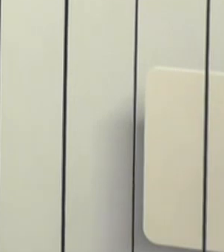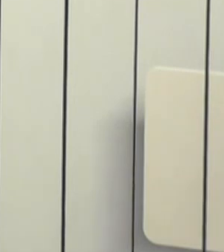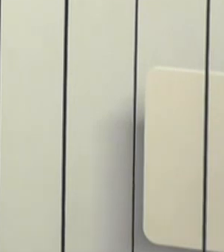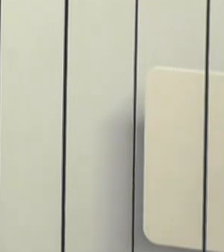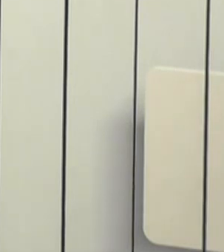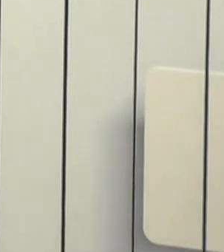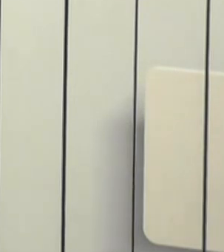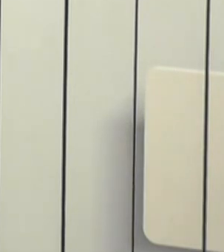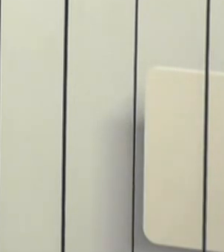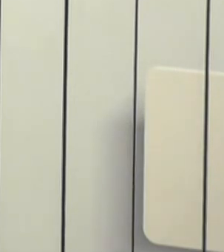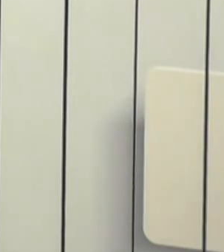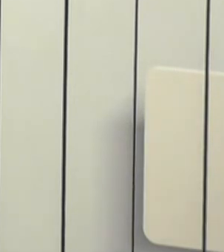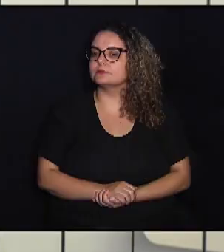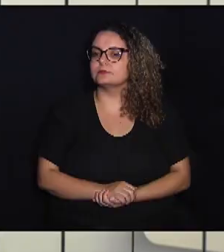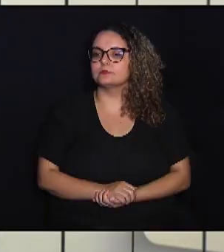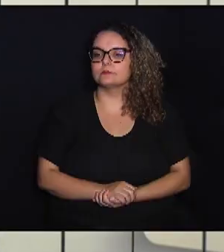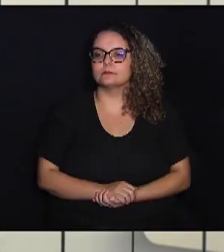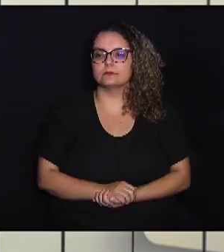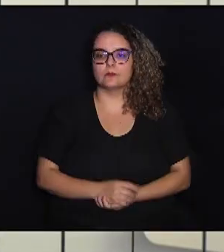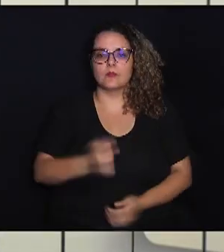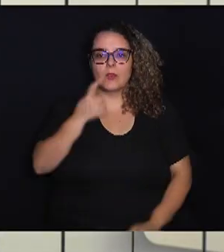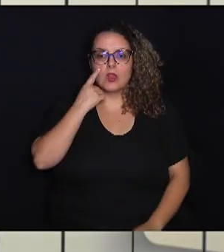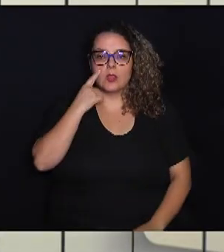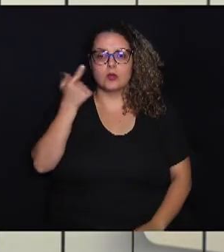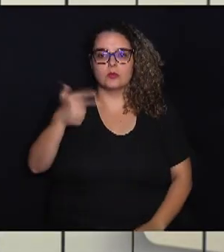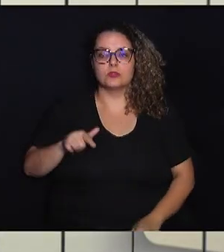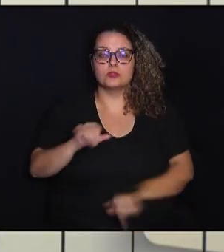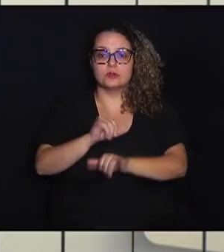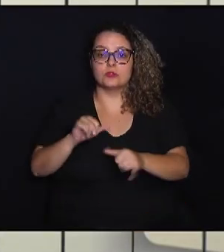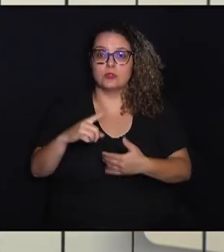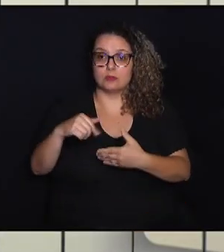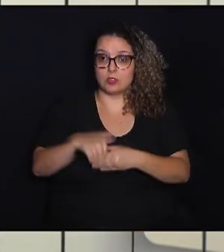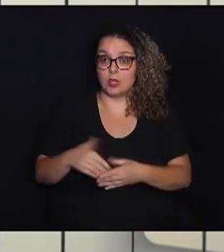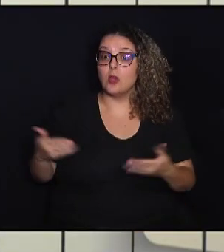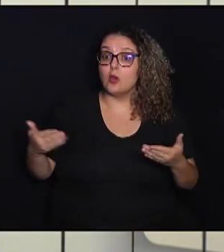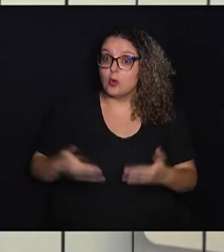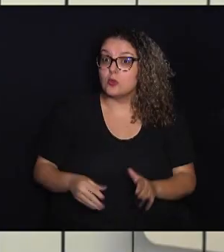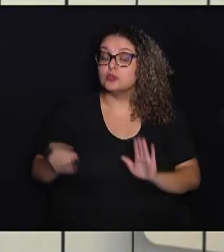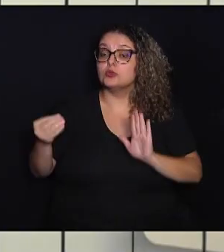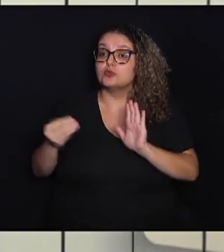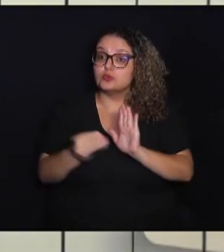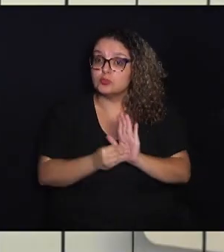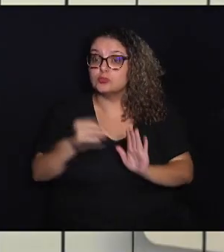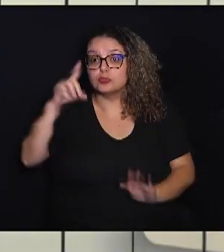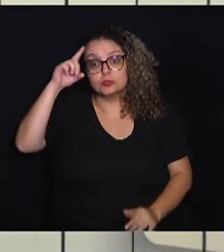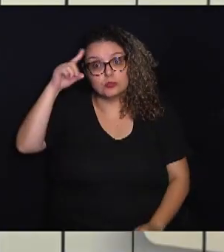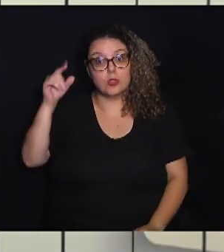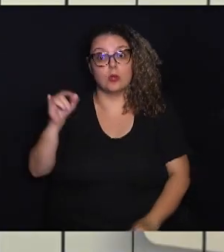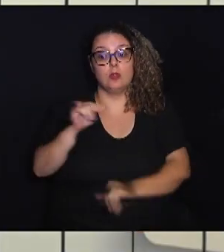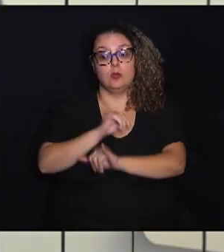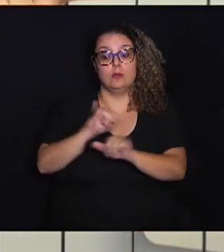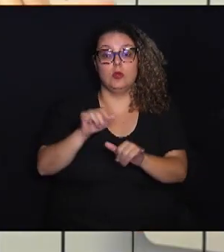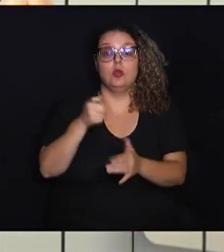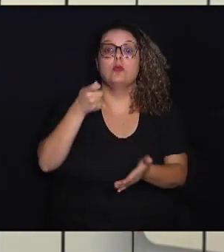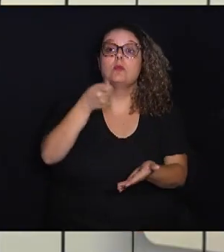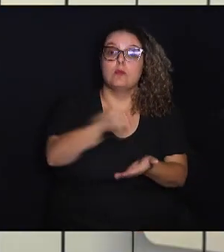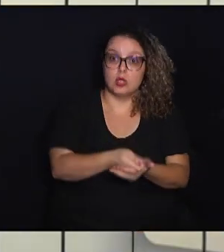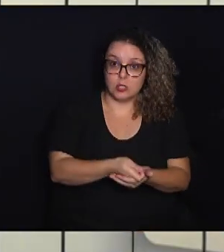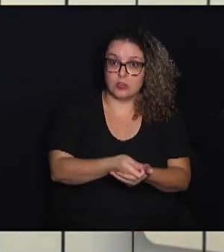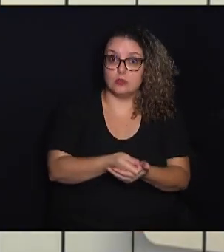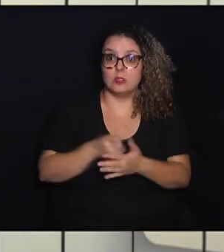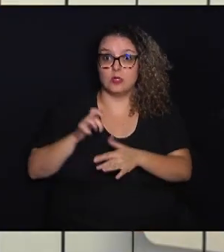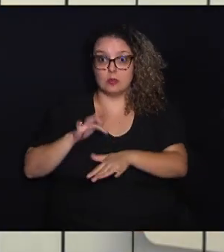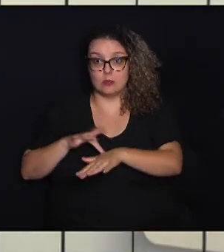E olha só, a gente segue com as informações sobre as eleições, porque hoje é o último dia para divulgação paga na